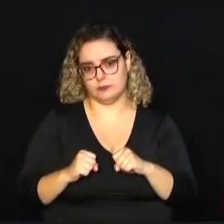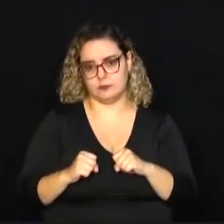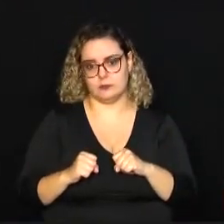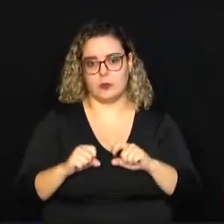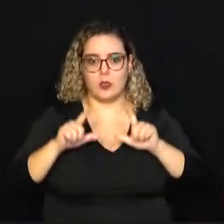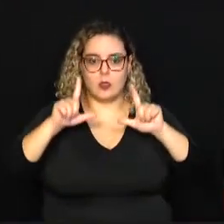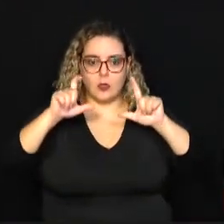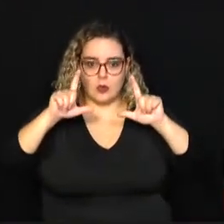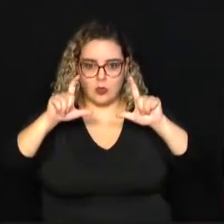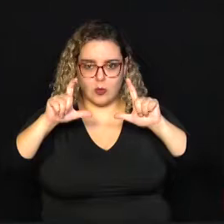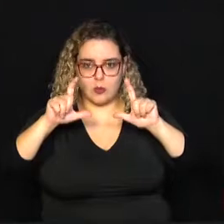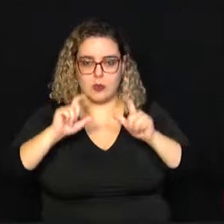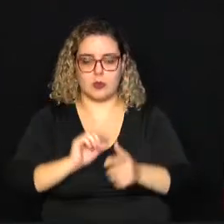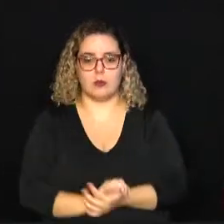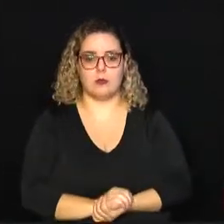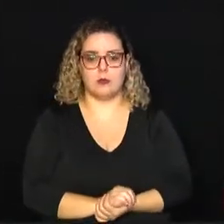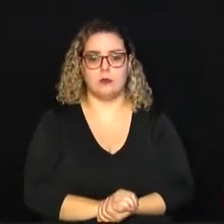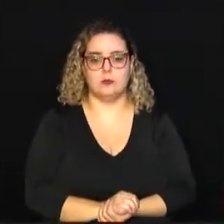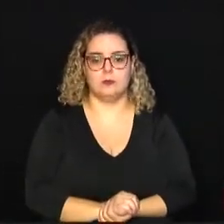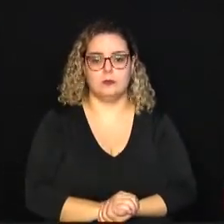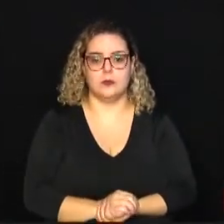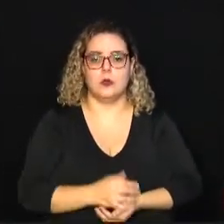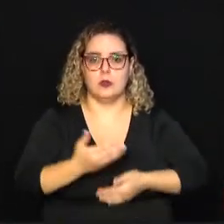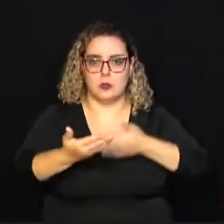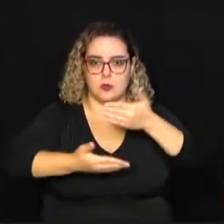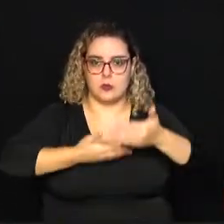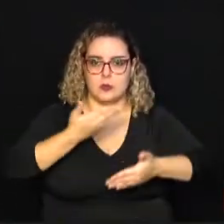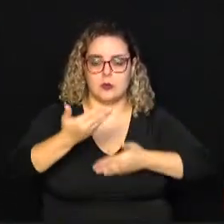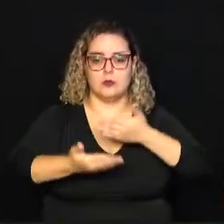imagem que eu quero compartilhar.